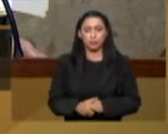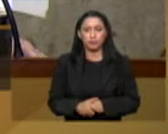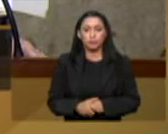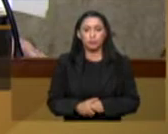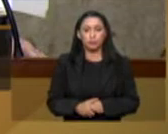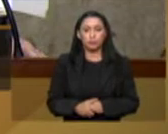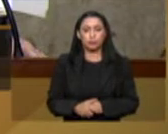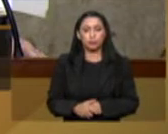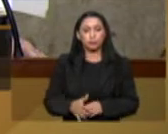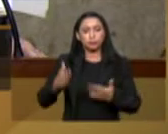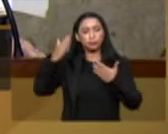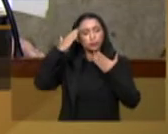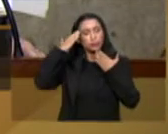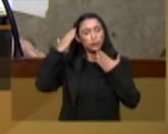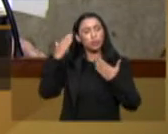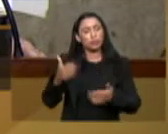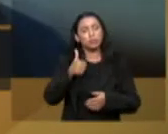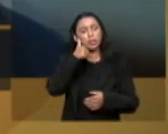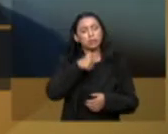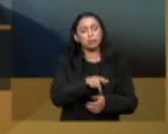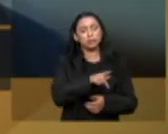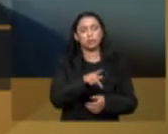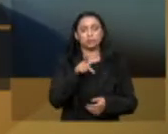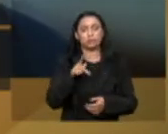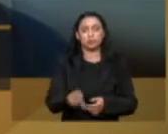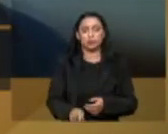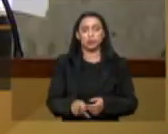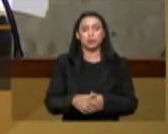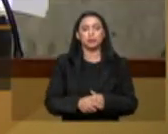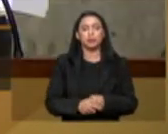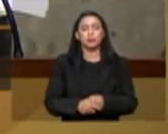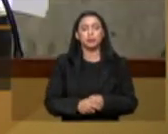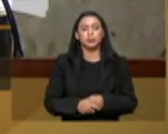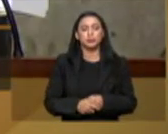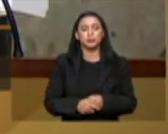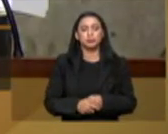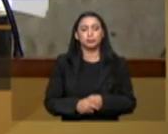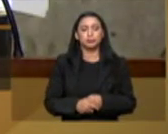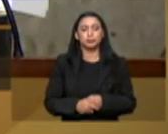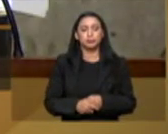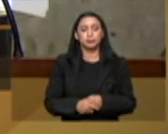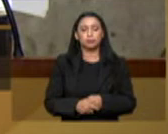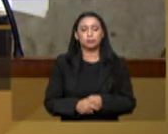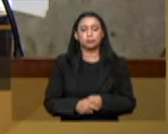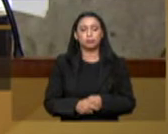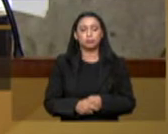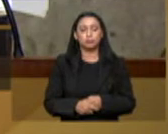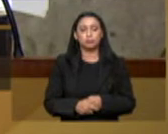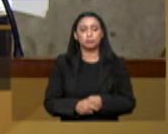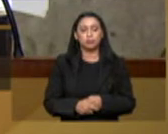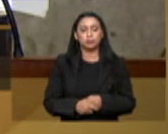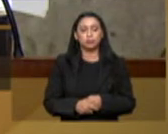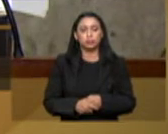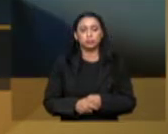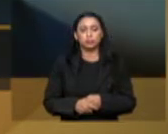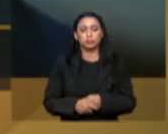Muito obrigado, senhora presidente. Comunico a Vossa Excelência, aos eminentes